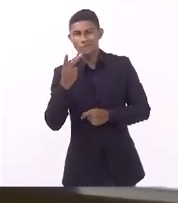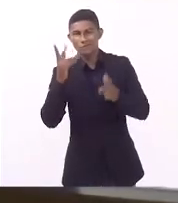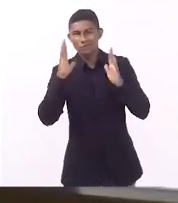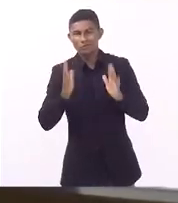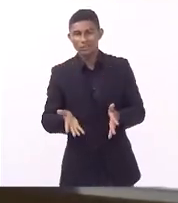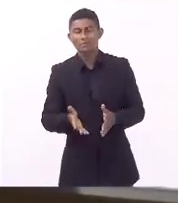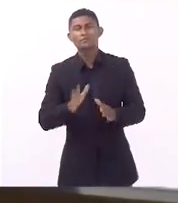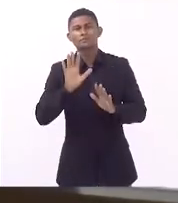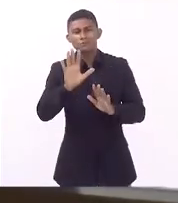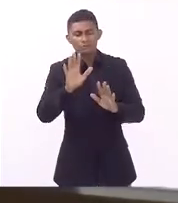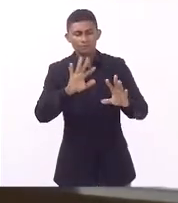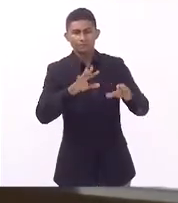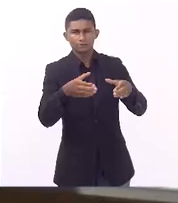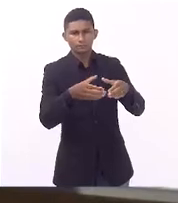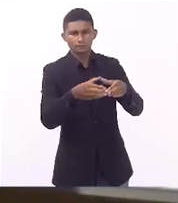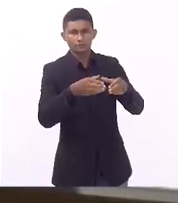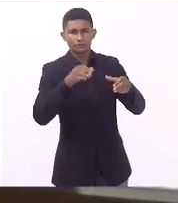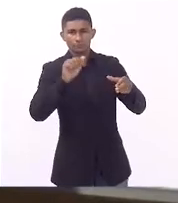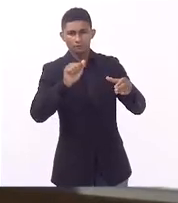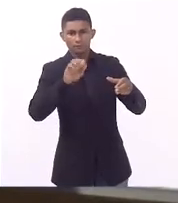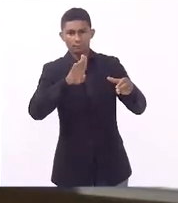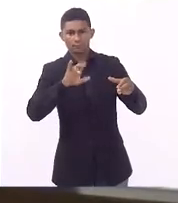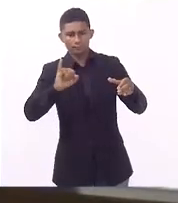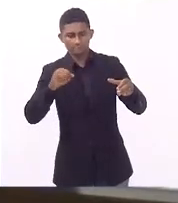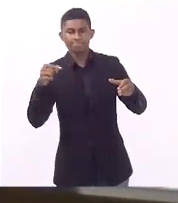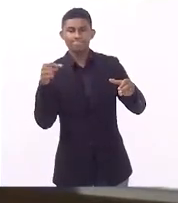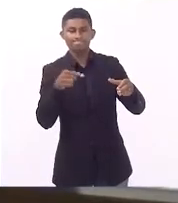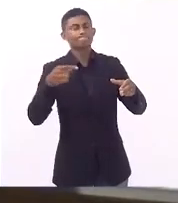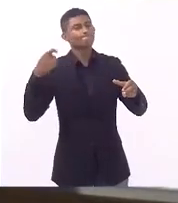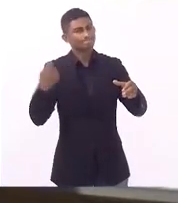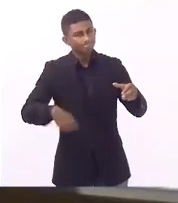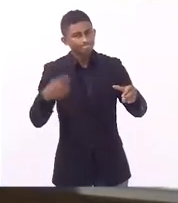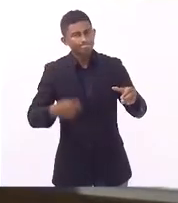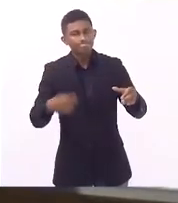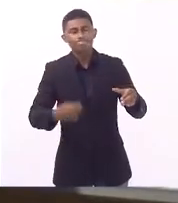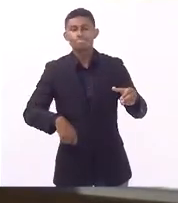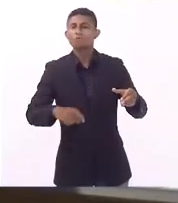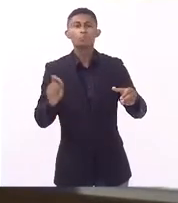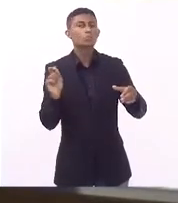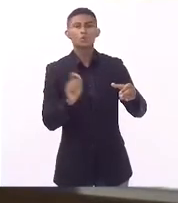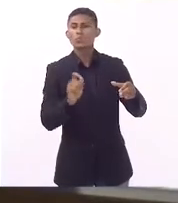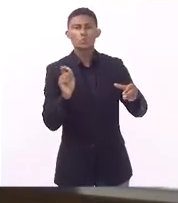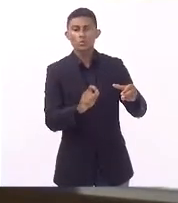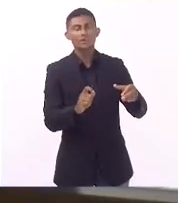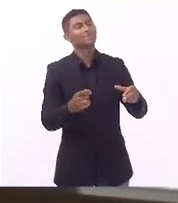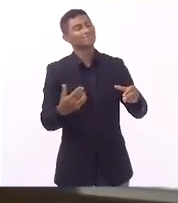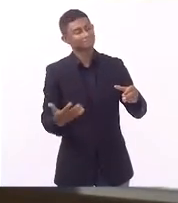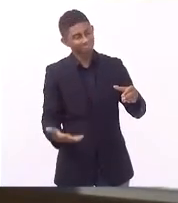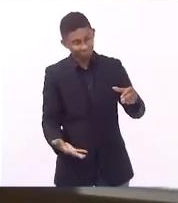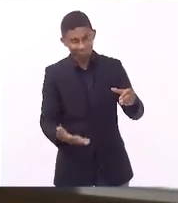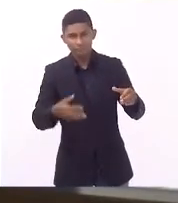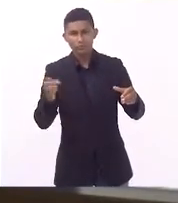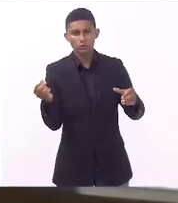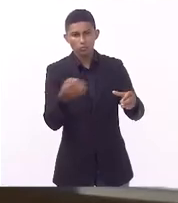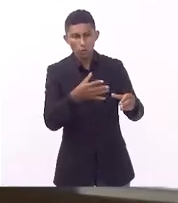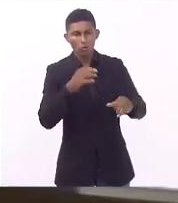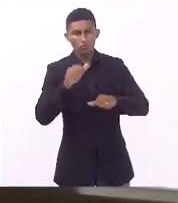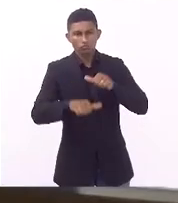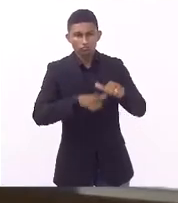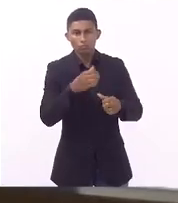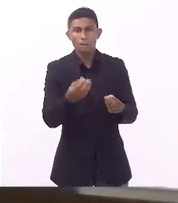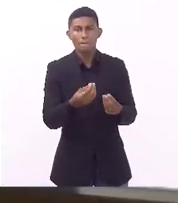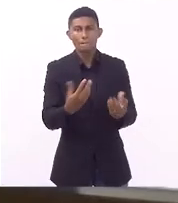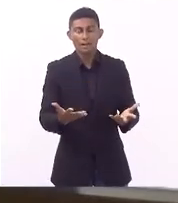ABI precisou de ter essa renovação, de passar por esse processo para recuperar uma voz política